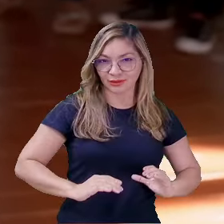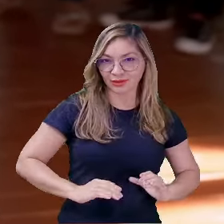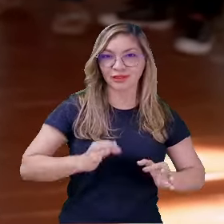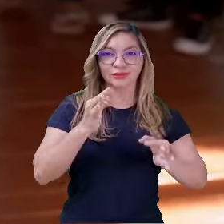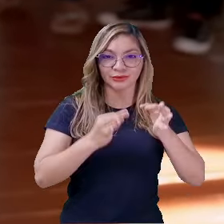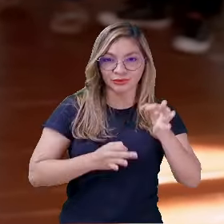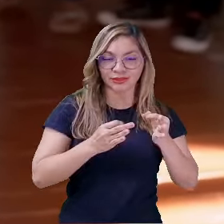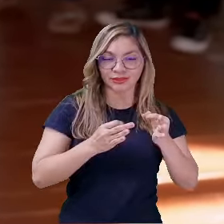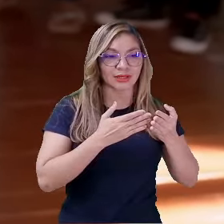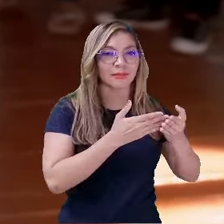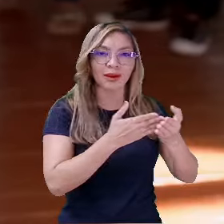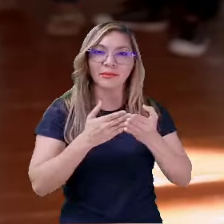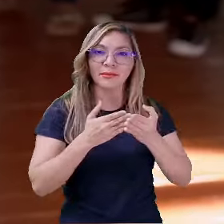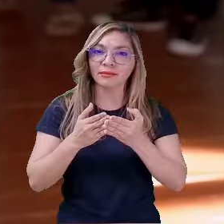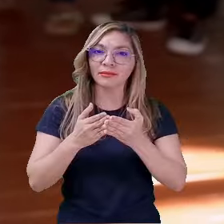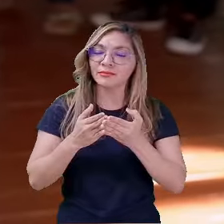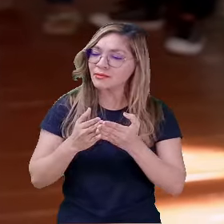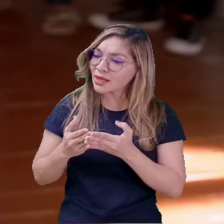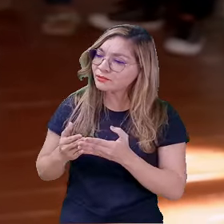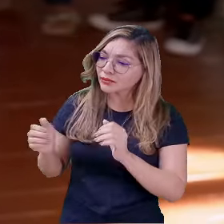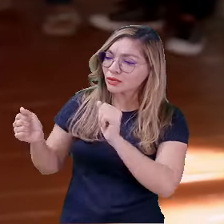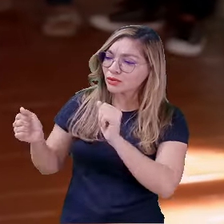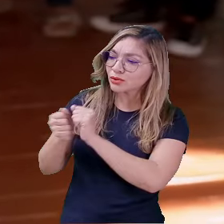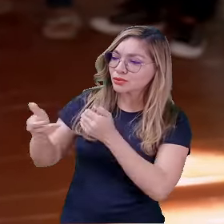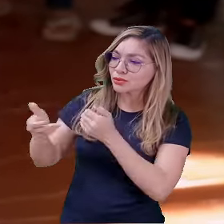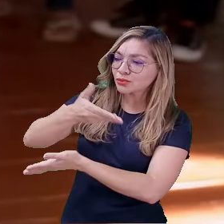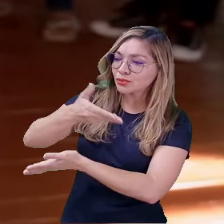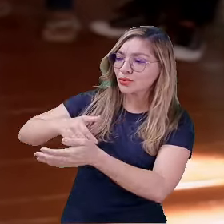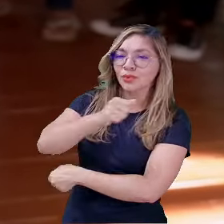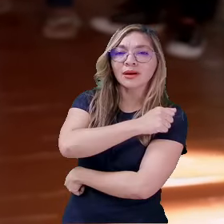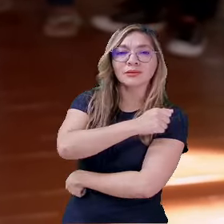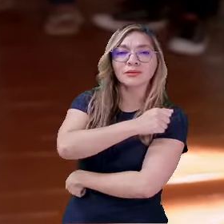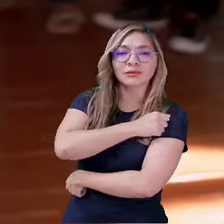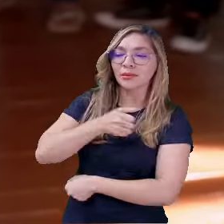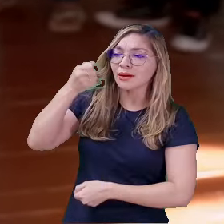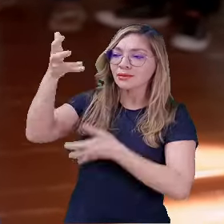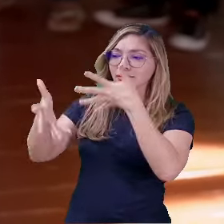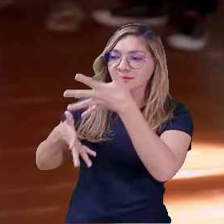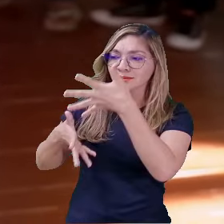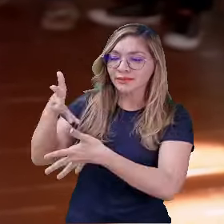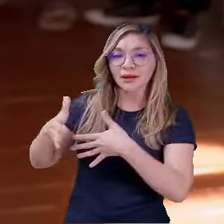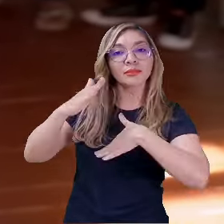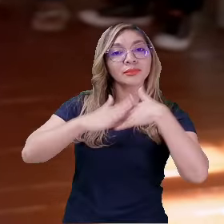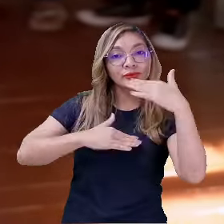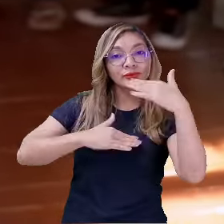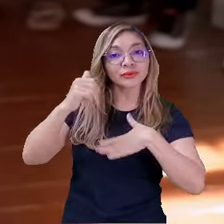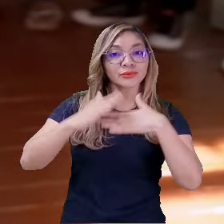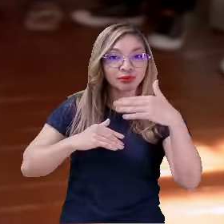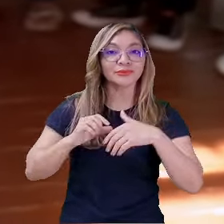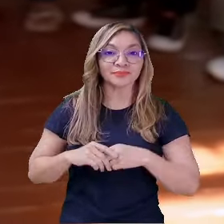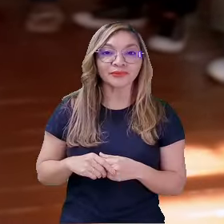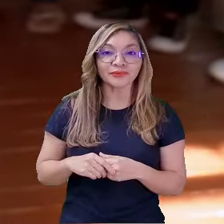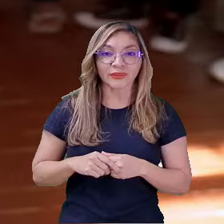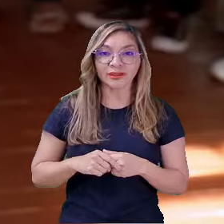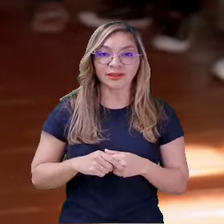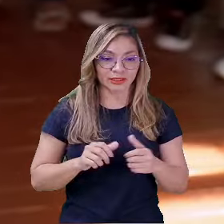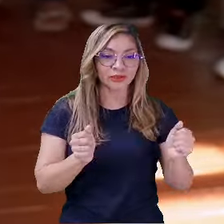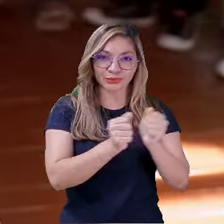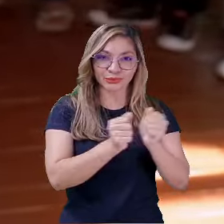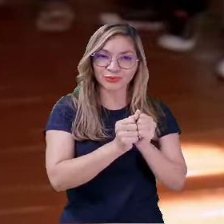para trazer esses alunos que estão no ensino médio para falar sobre essas profissões que estão compondo aqui o sistema